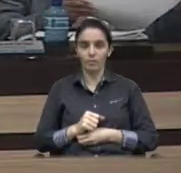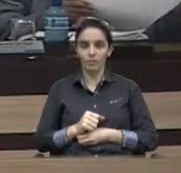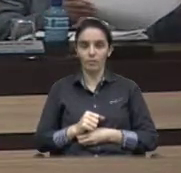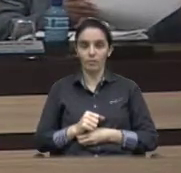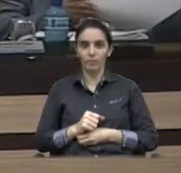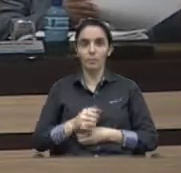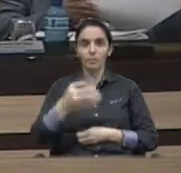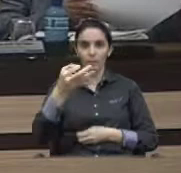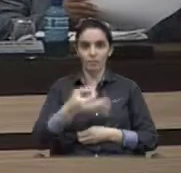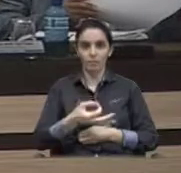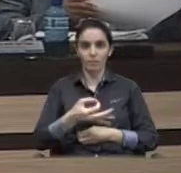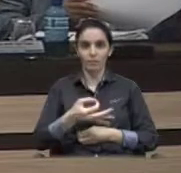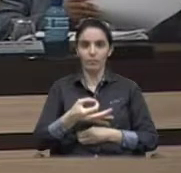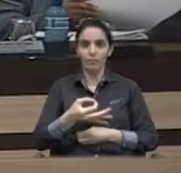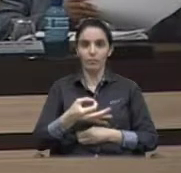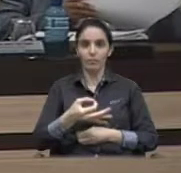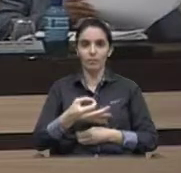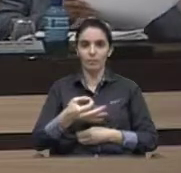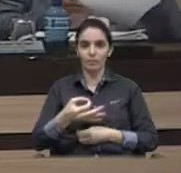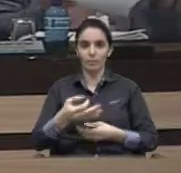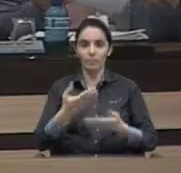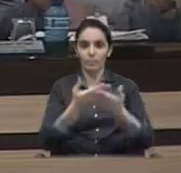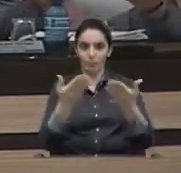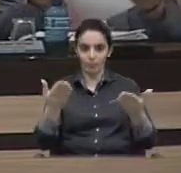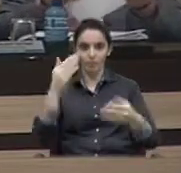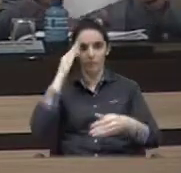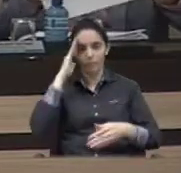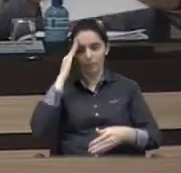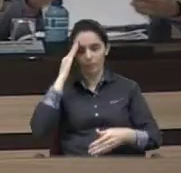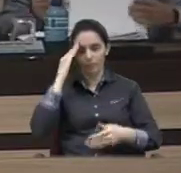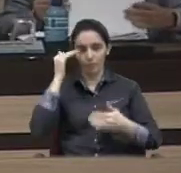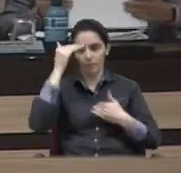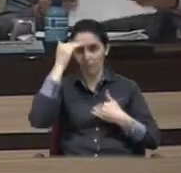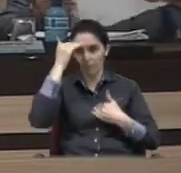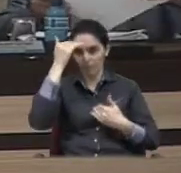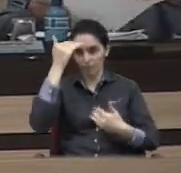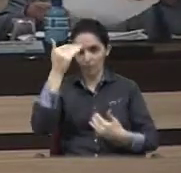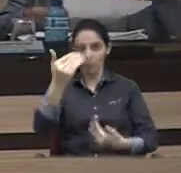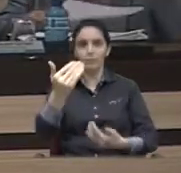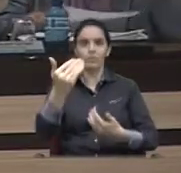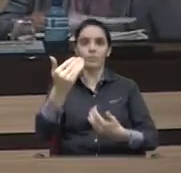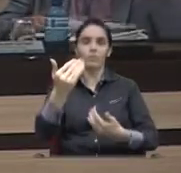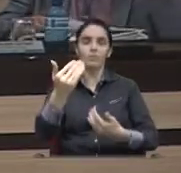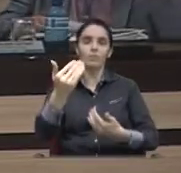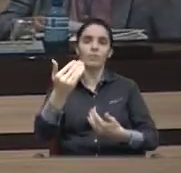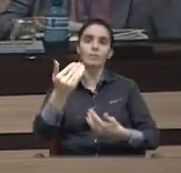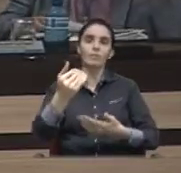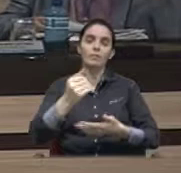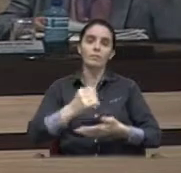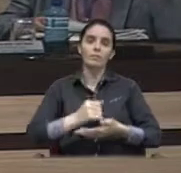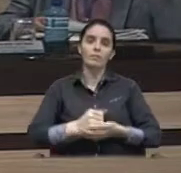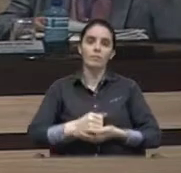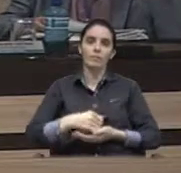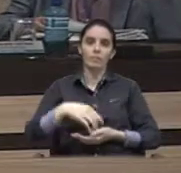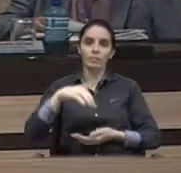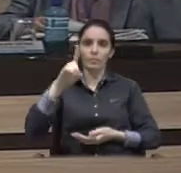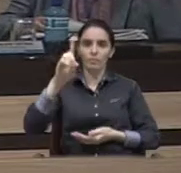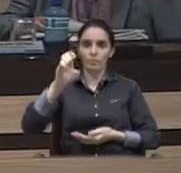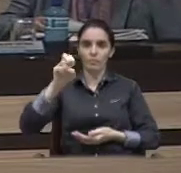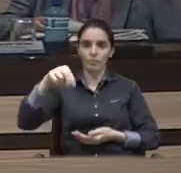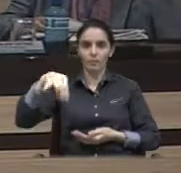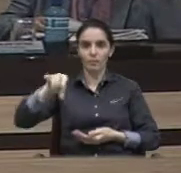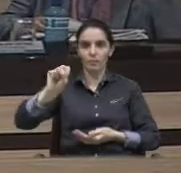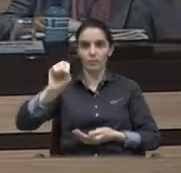2.815/17. Certamente, do entendimento e compreensão da Vossa Excelência, apresento neste ensejo meus protestos de autoestima e distinta consideração. Atenciosamente,